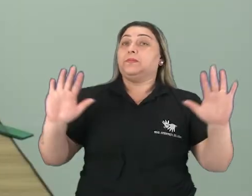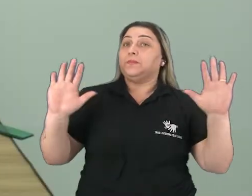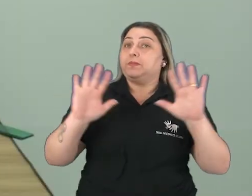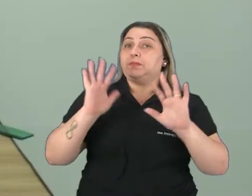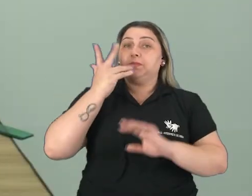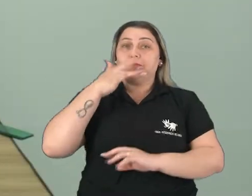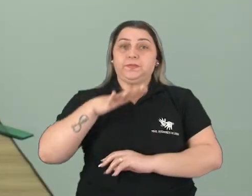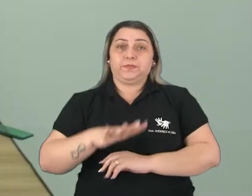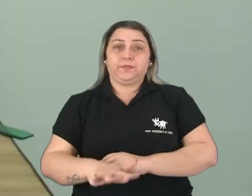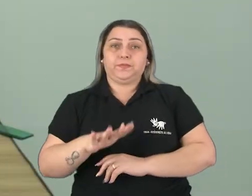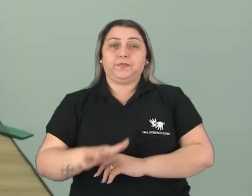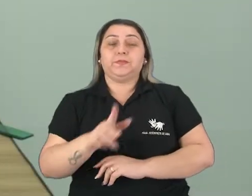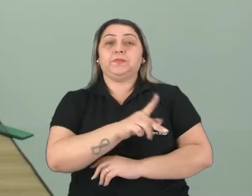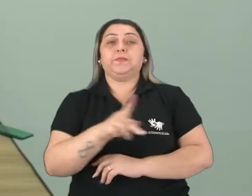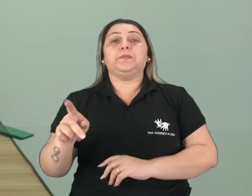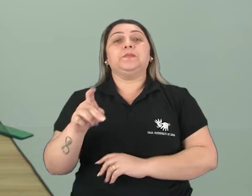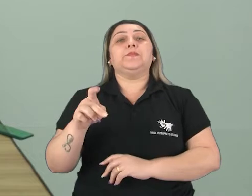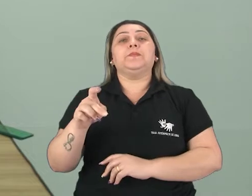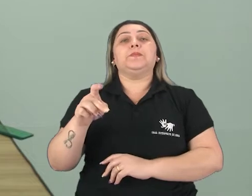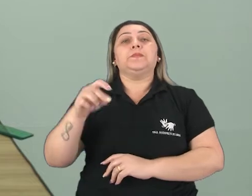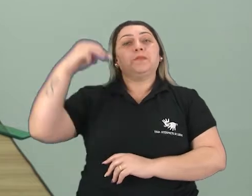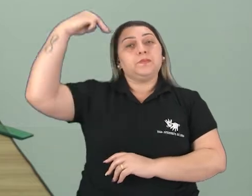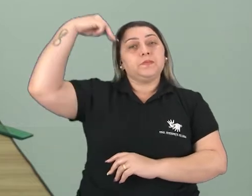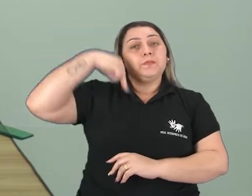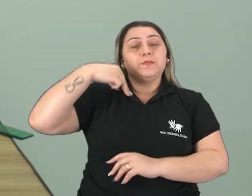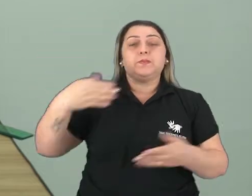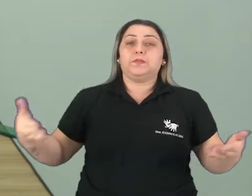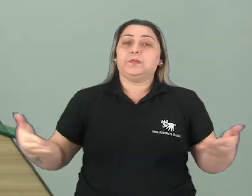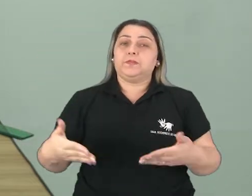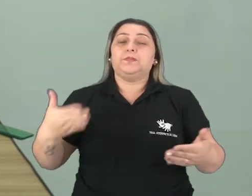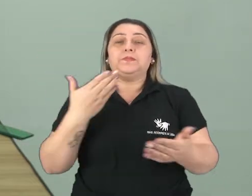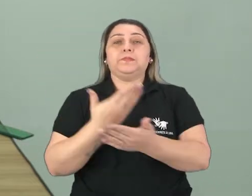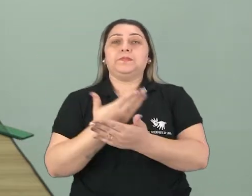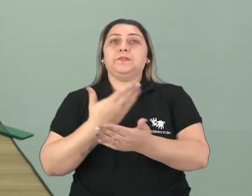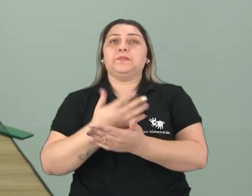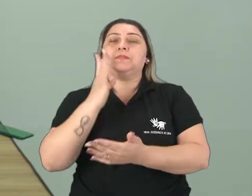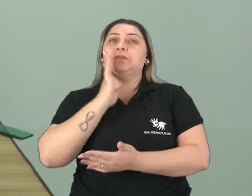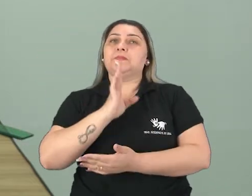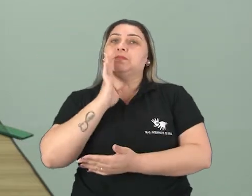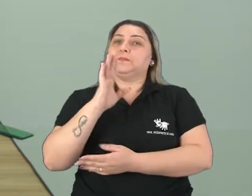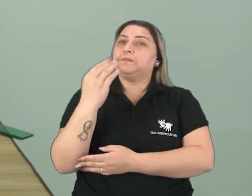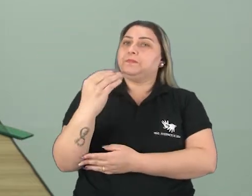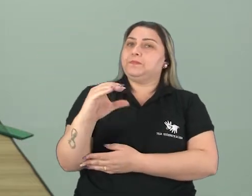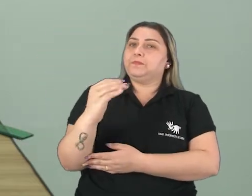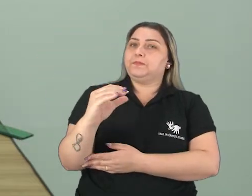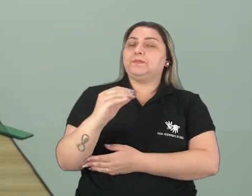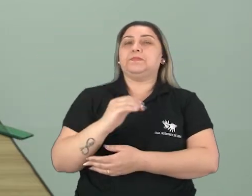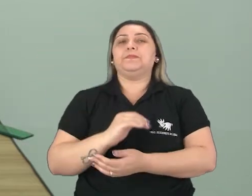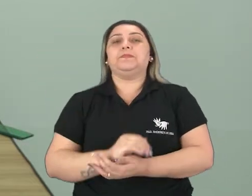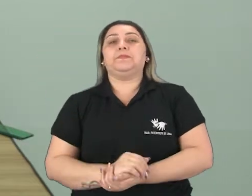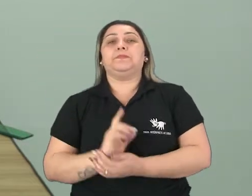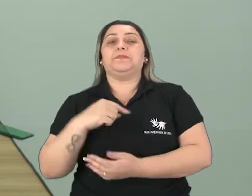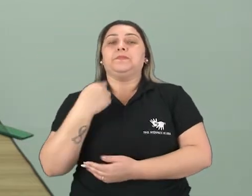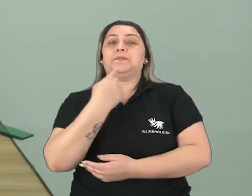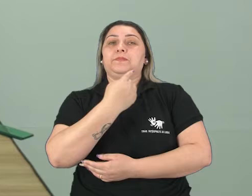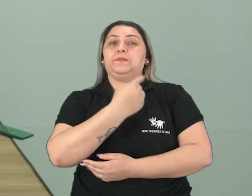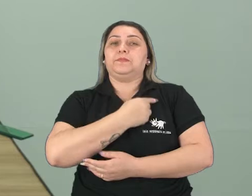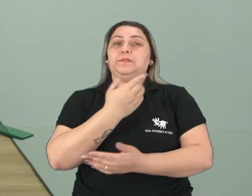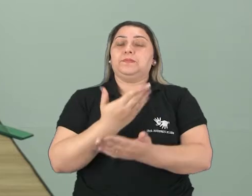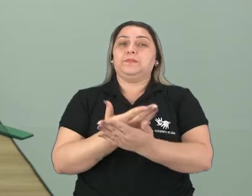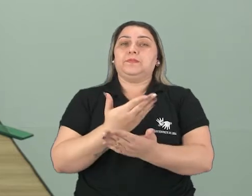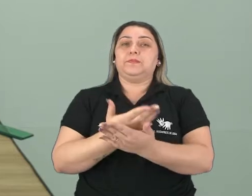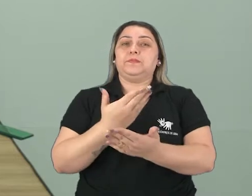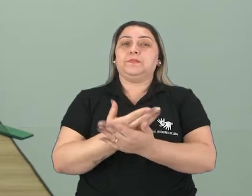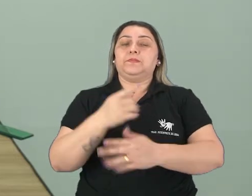Olá, crianças! Eu sou a professora Marina e hoje nós vamos ter uma aula bem legal, uma aula de ciências, e nós vamos estudar